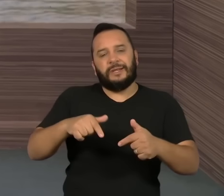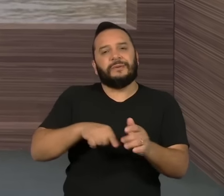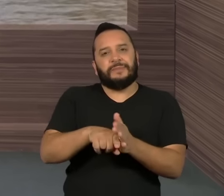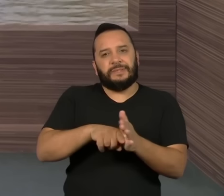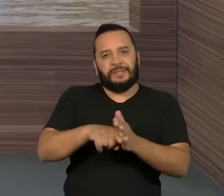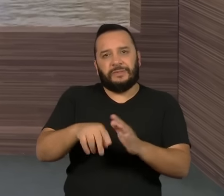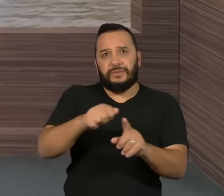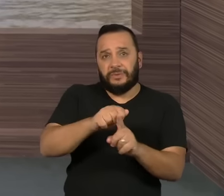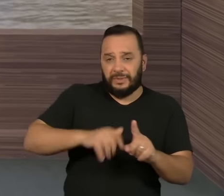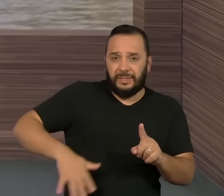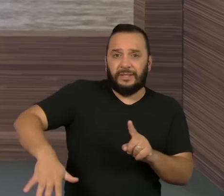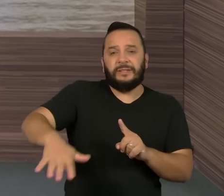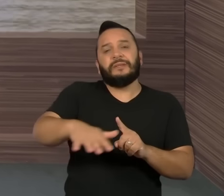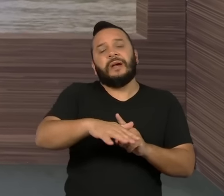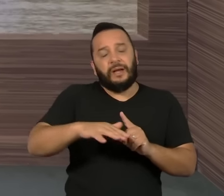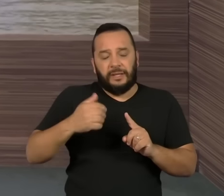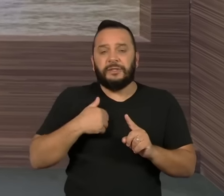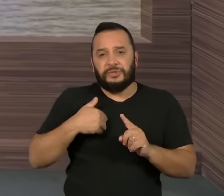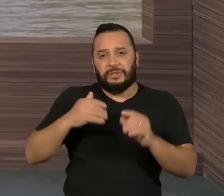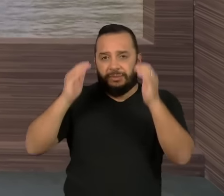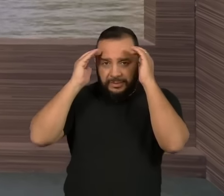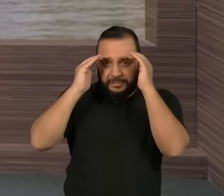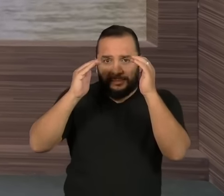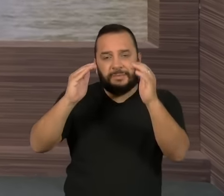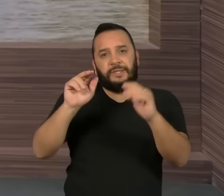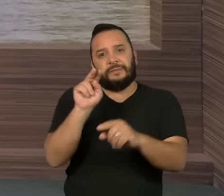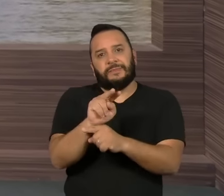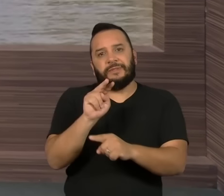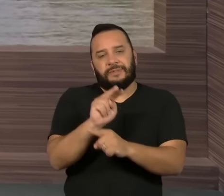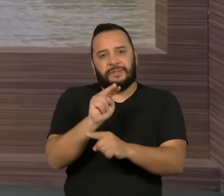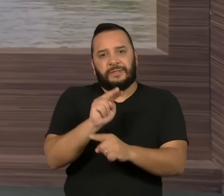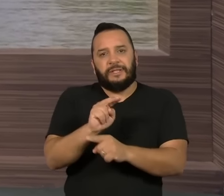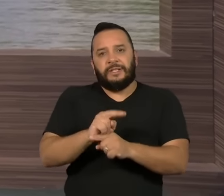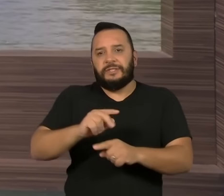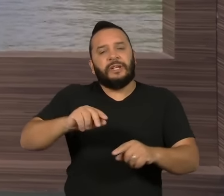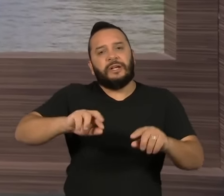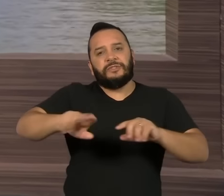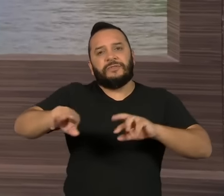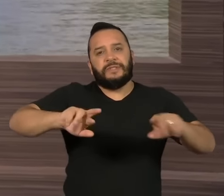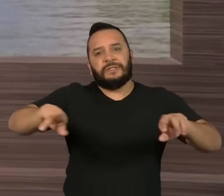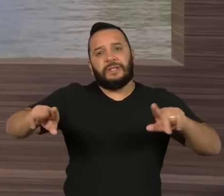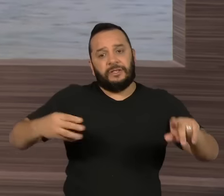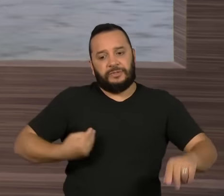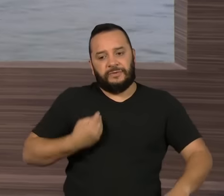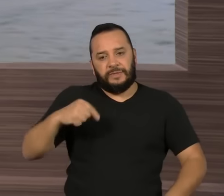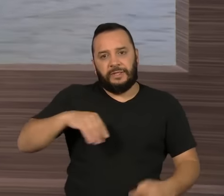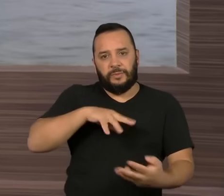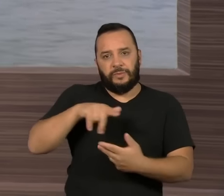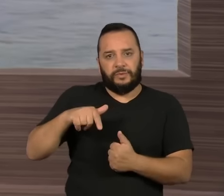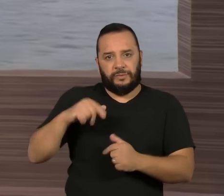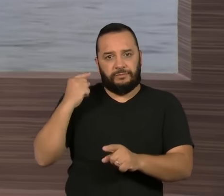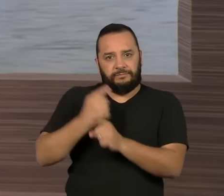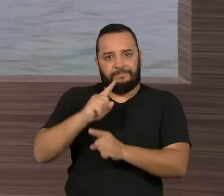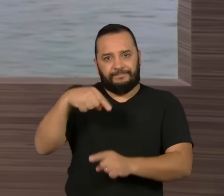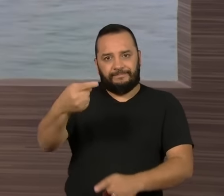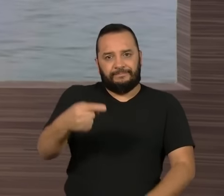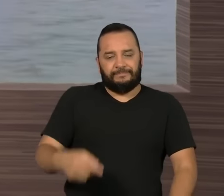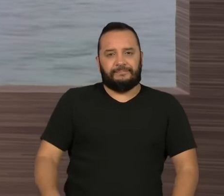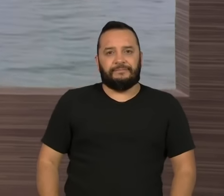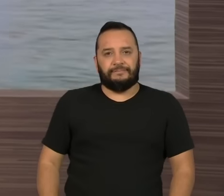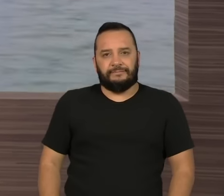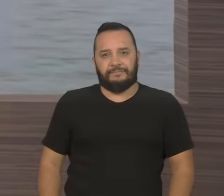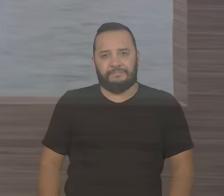por um mundo que respeite e proteja a diversidade de formas de vida na Terra. Até lá!